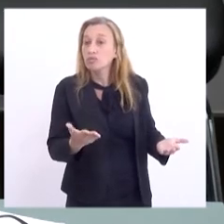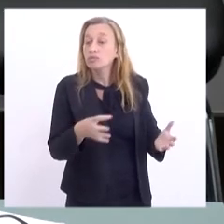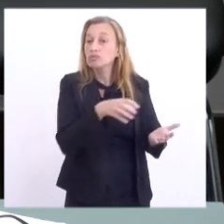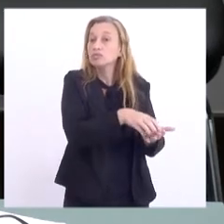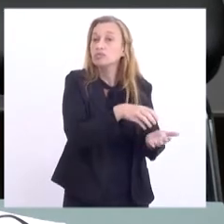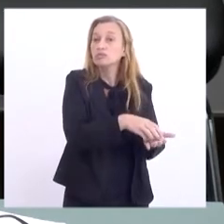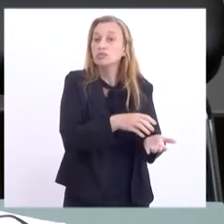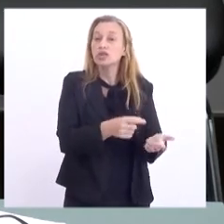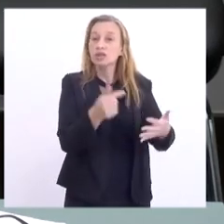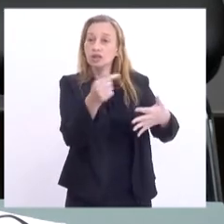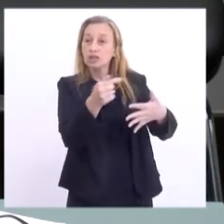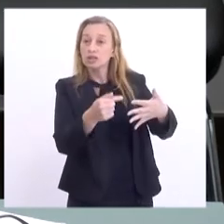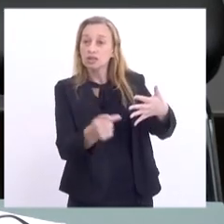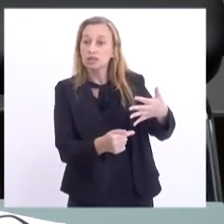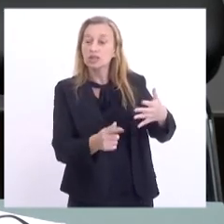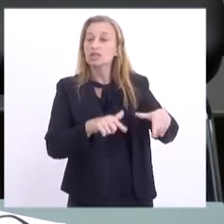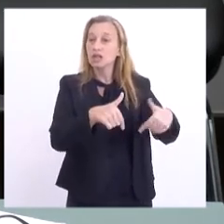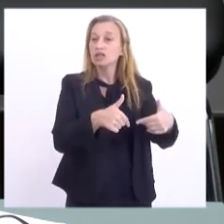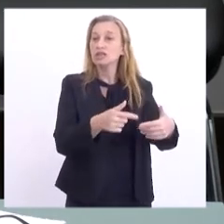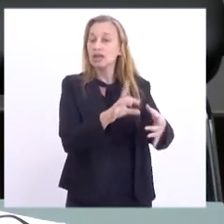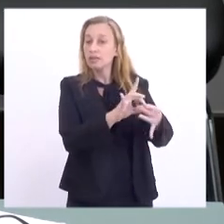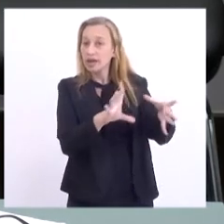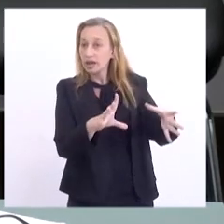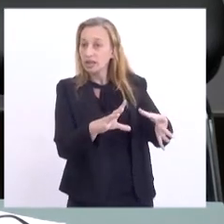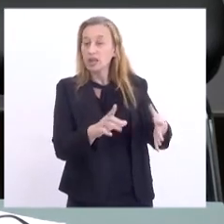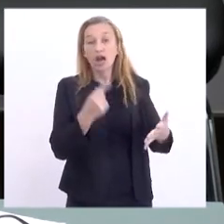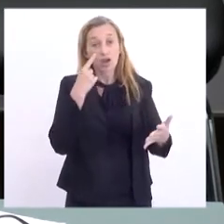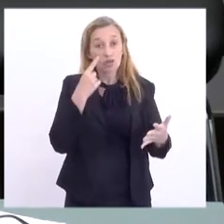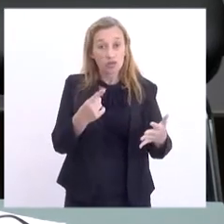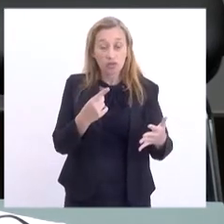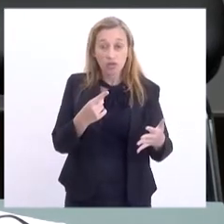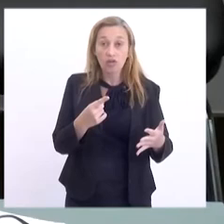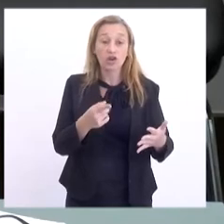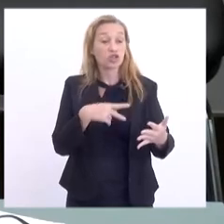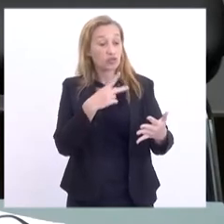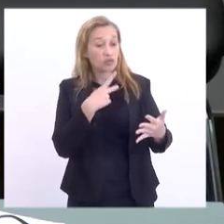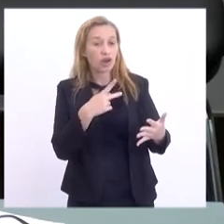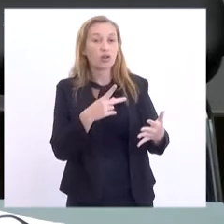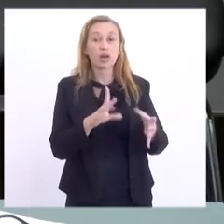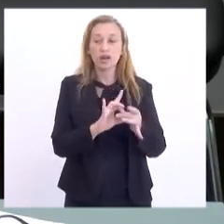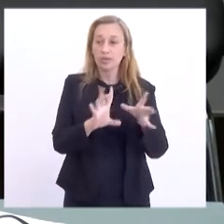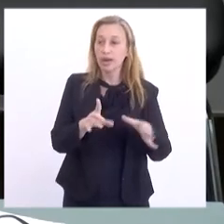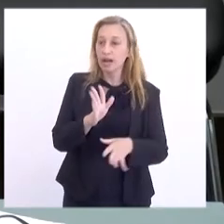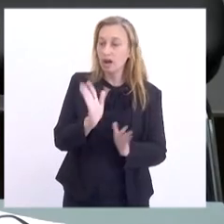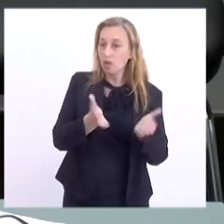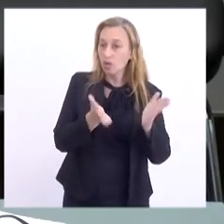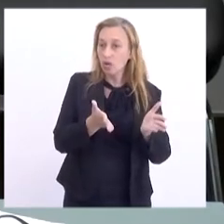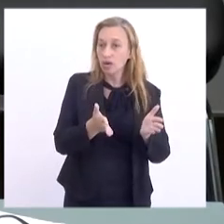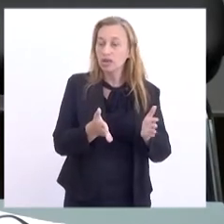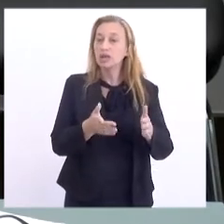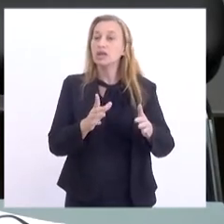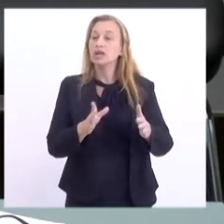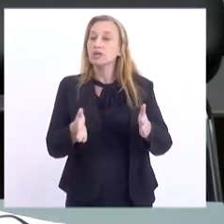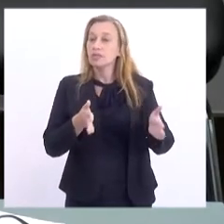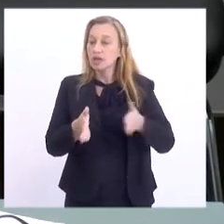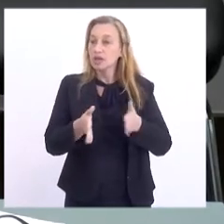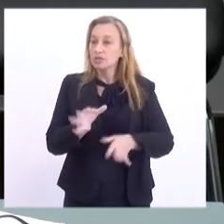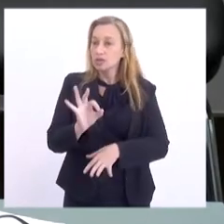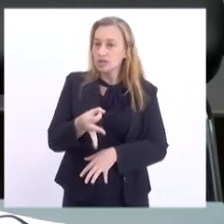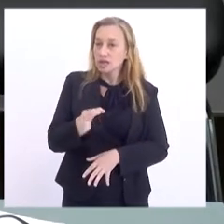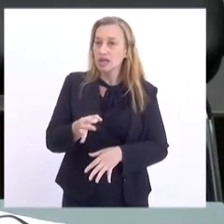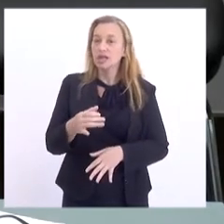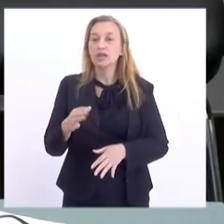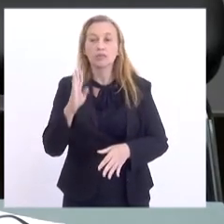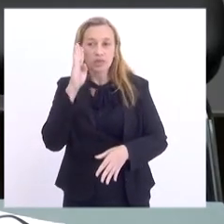vocês tem essa essa essa são geração disponível executa isso é virgem mesmo a gente tem previsão no pacto é prioridade